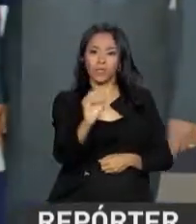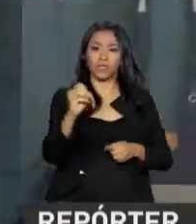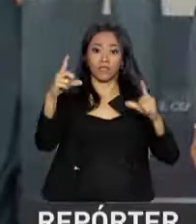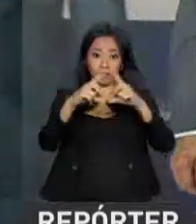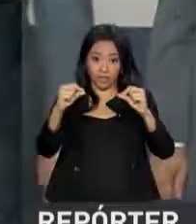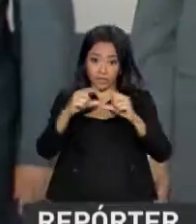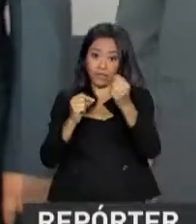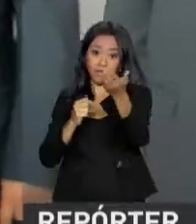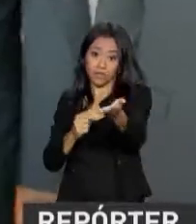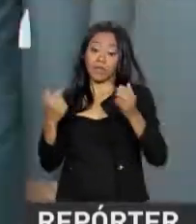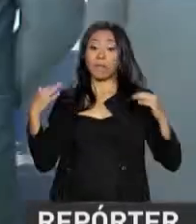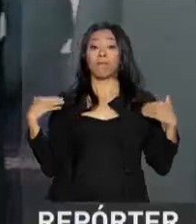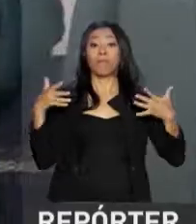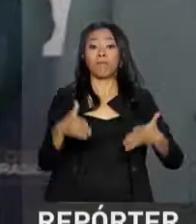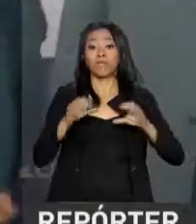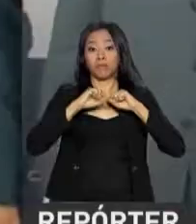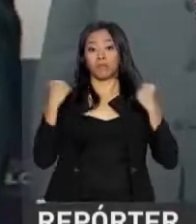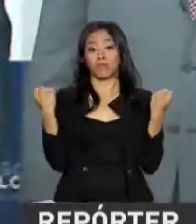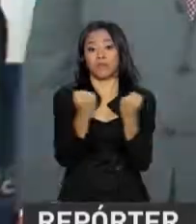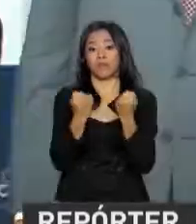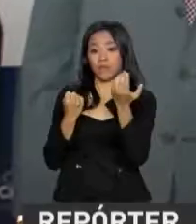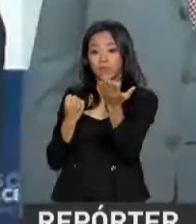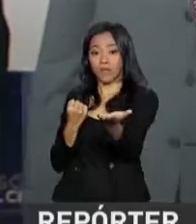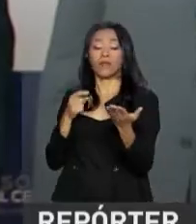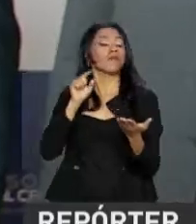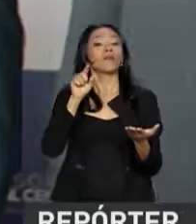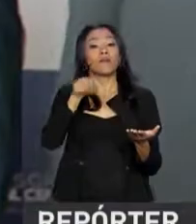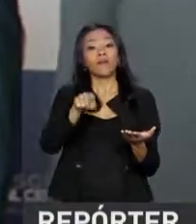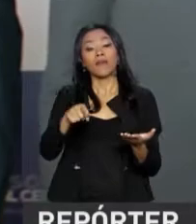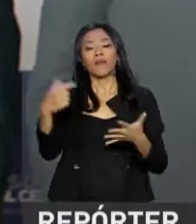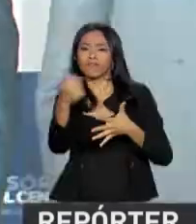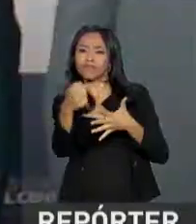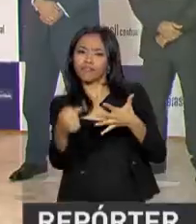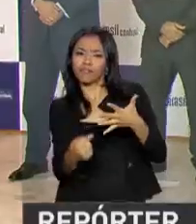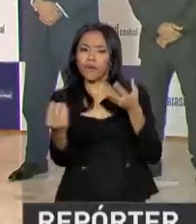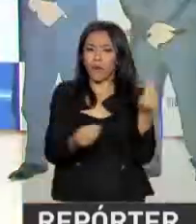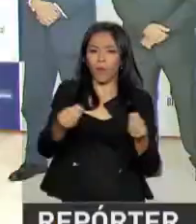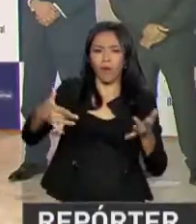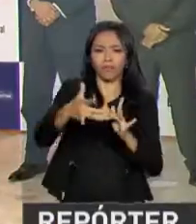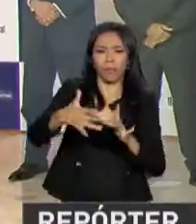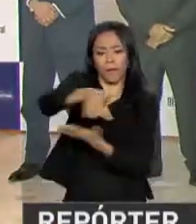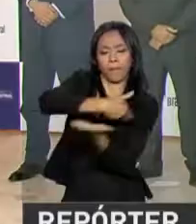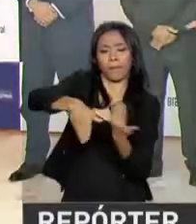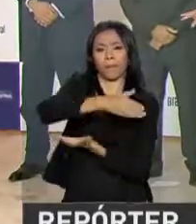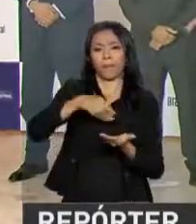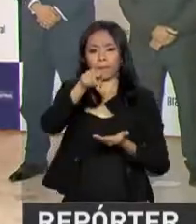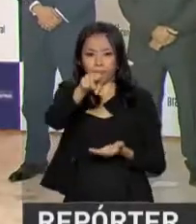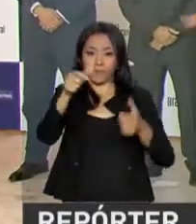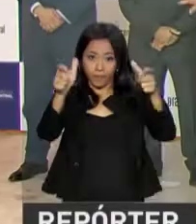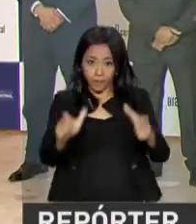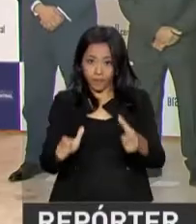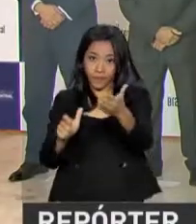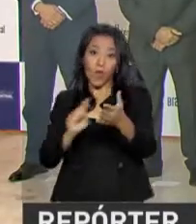Federal, participam do seminário Brasil Central, transpondo barreiras e ampliando fronteiras no Palácio do Itamaraty. A